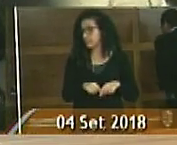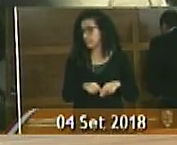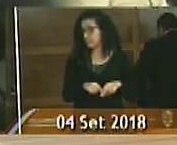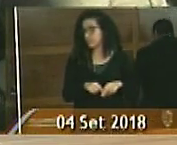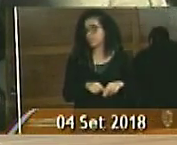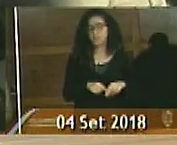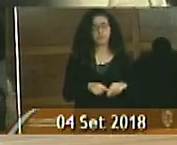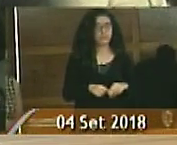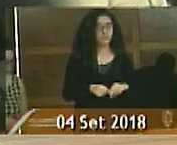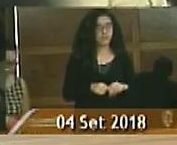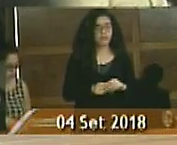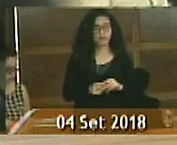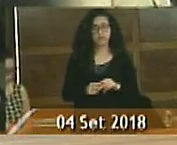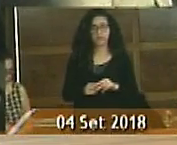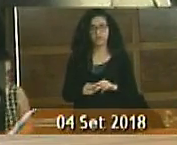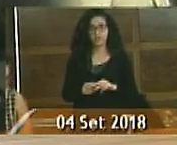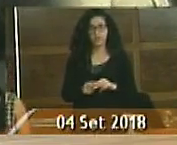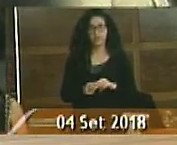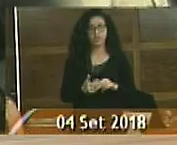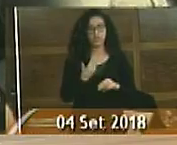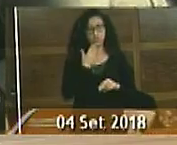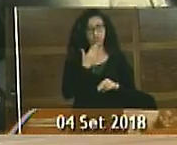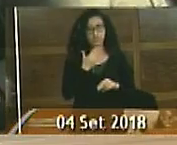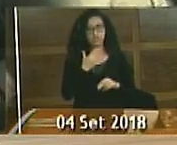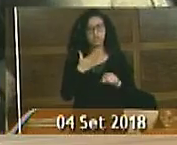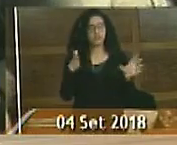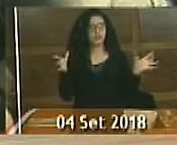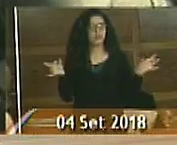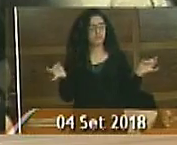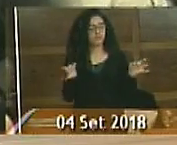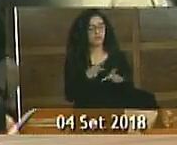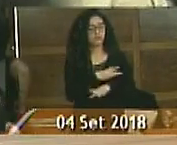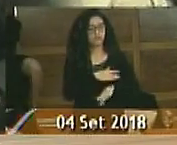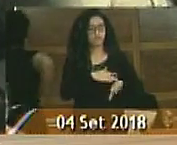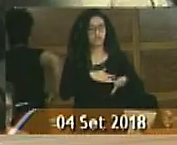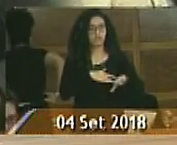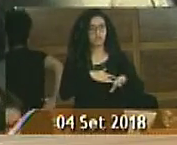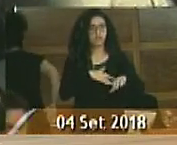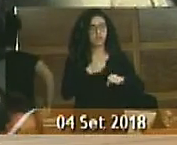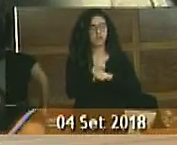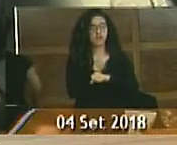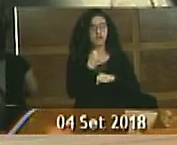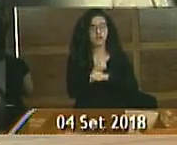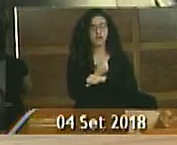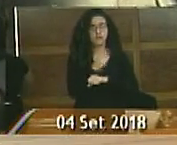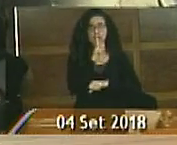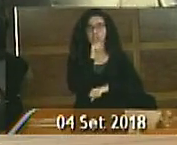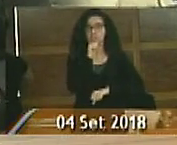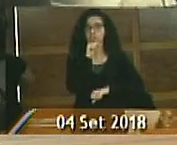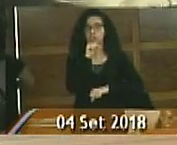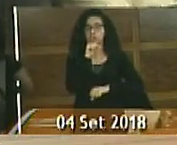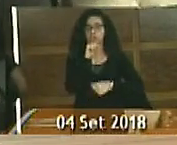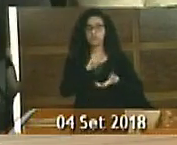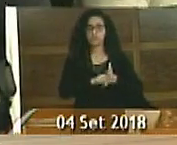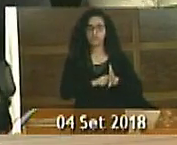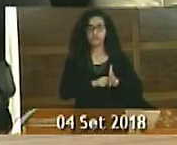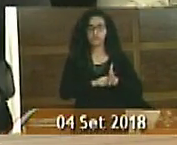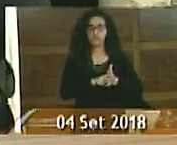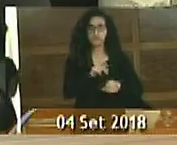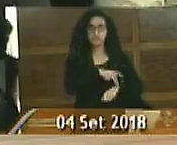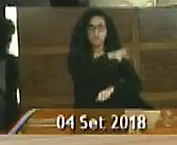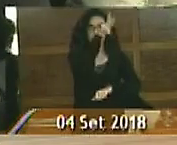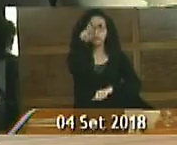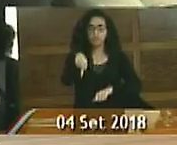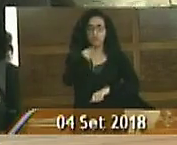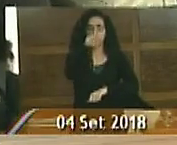junto ao SAI, pela conclusão da obra da elevatória de bombeamento de água do Morro do